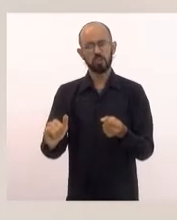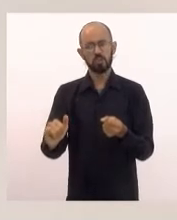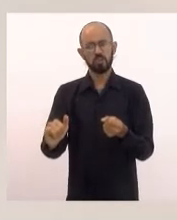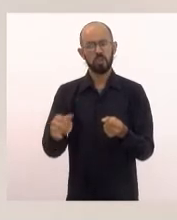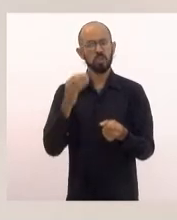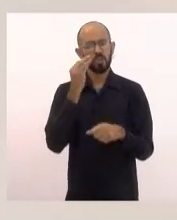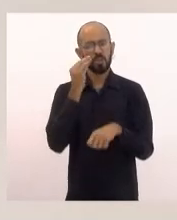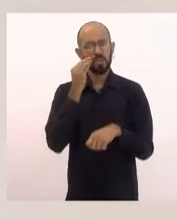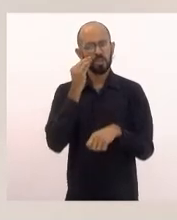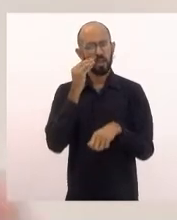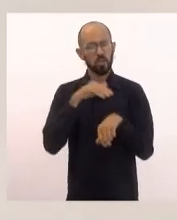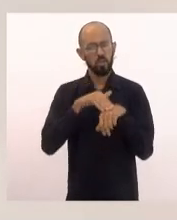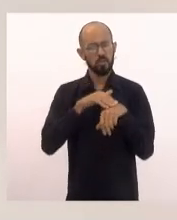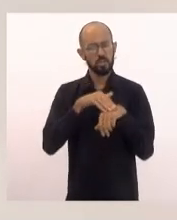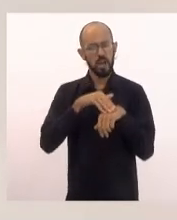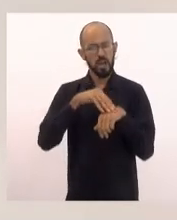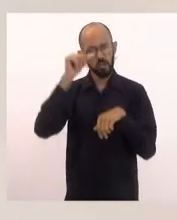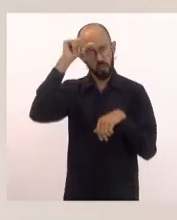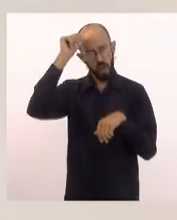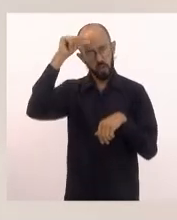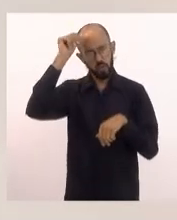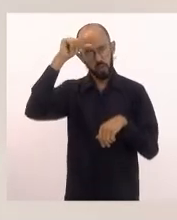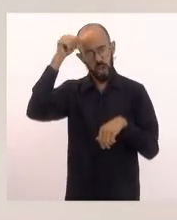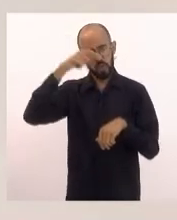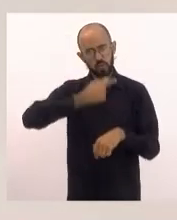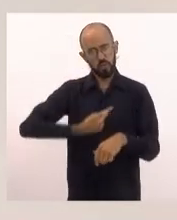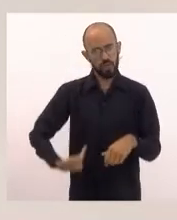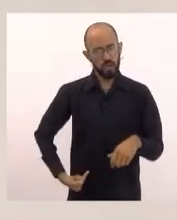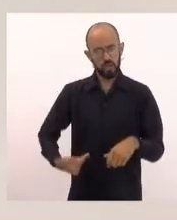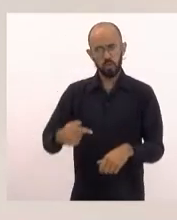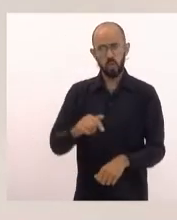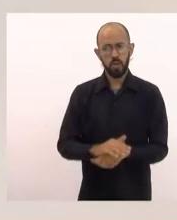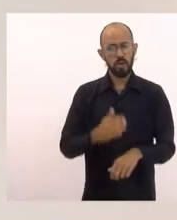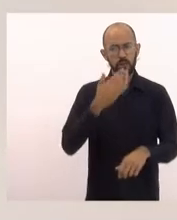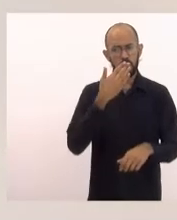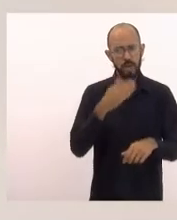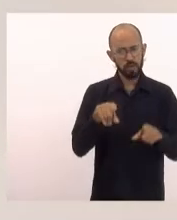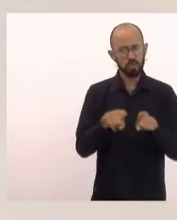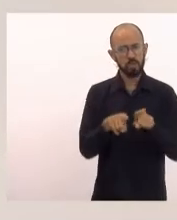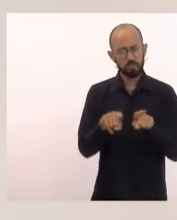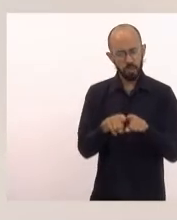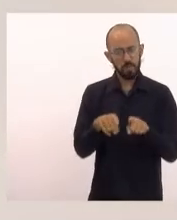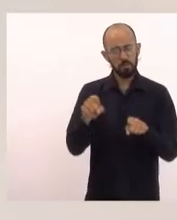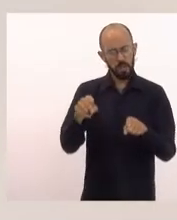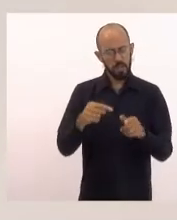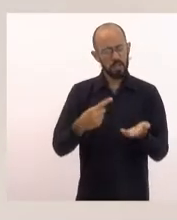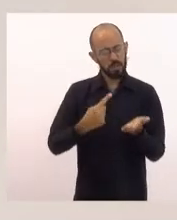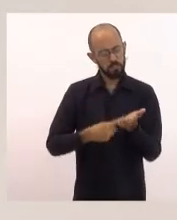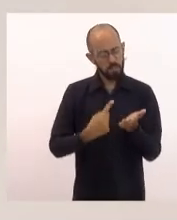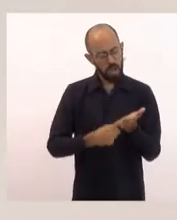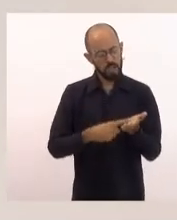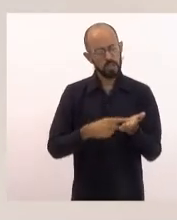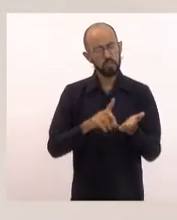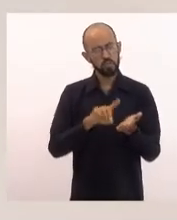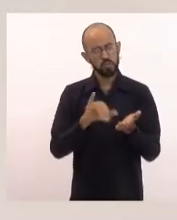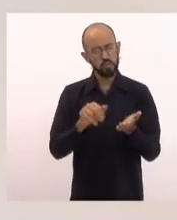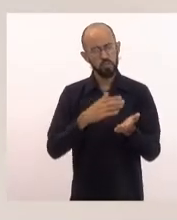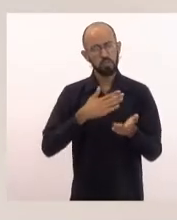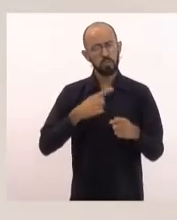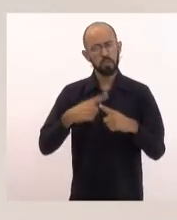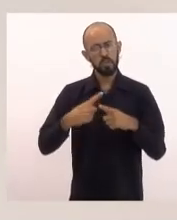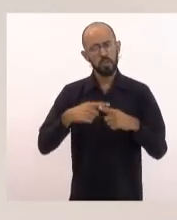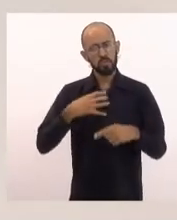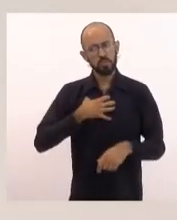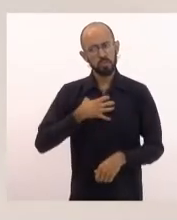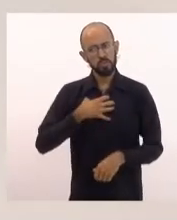o governador Cláudio Castro. Peço aqui, nesse expediente final também, que ele possa abrir uma agenda para mim, porque eu me encontro chateada e